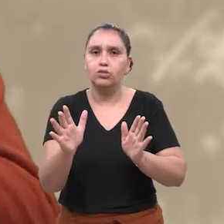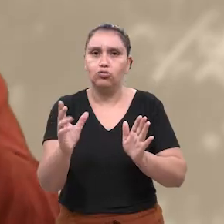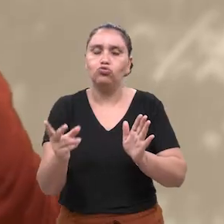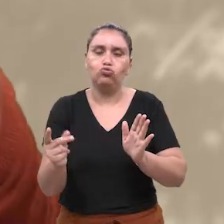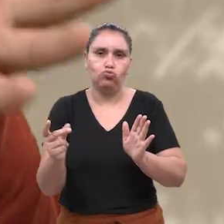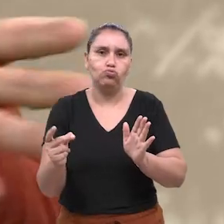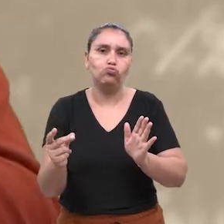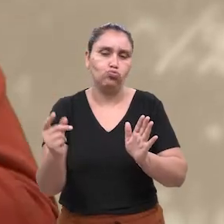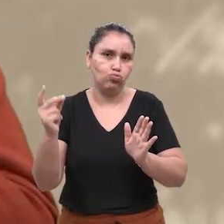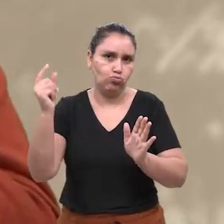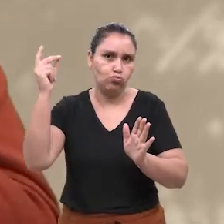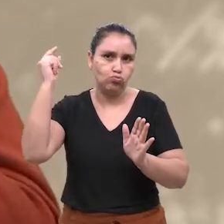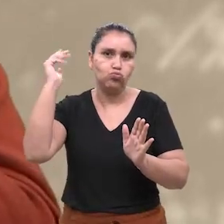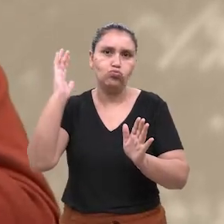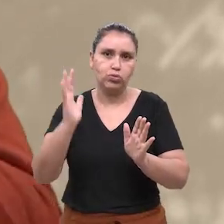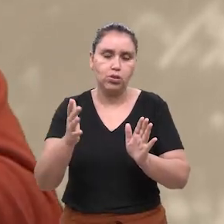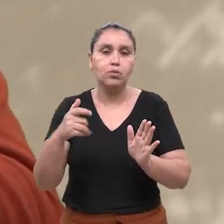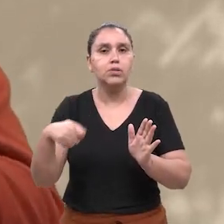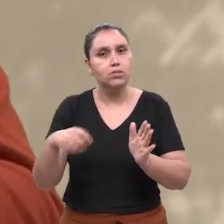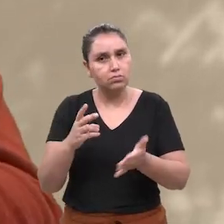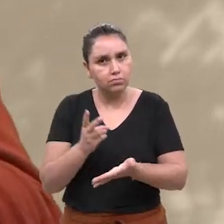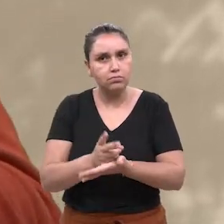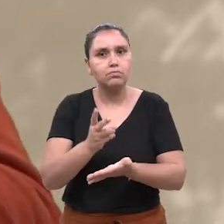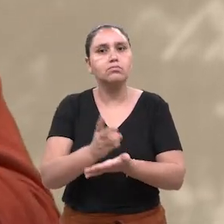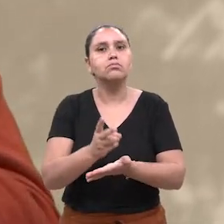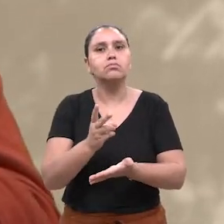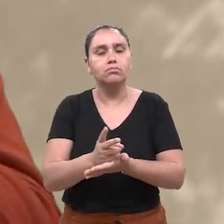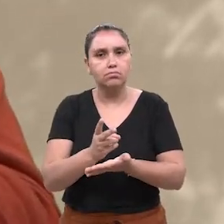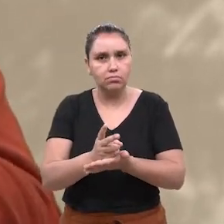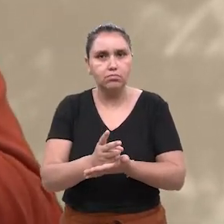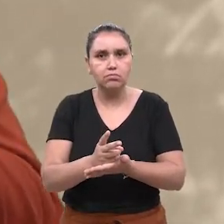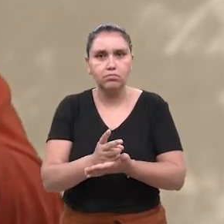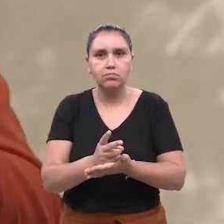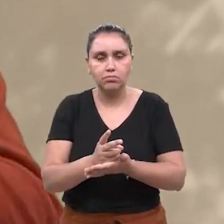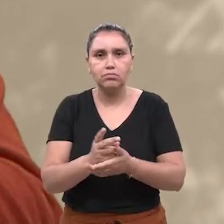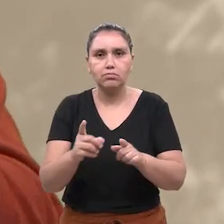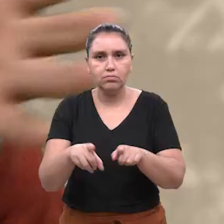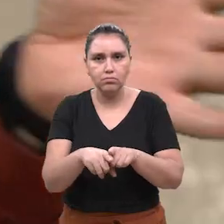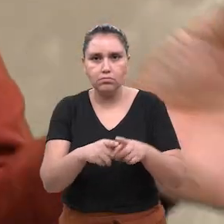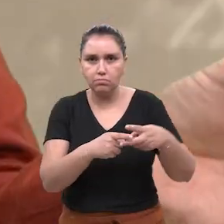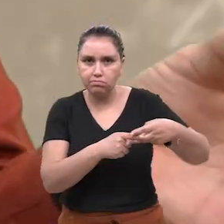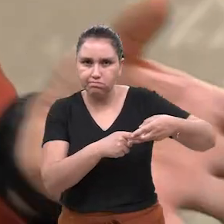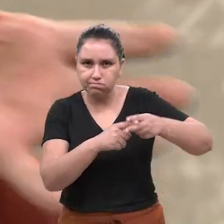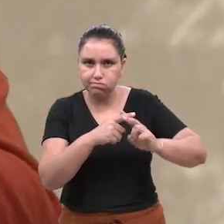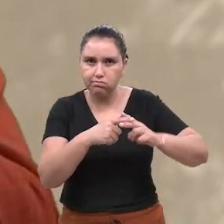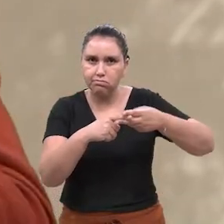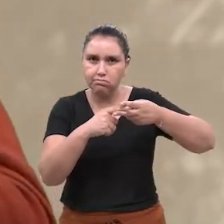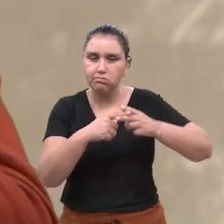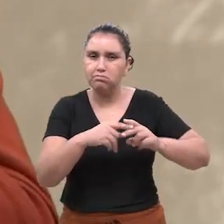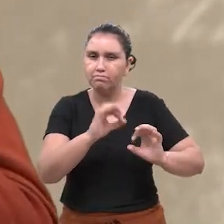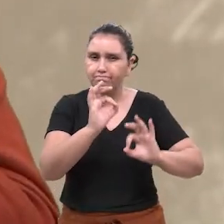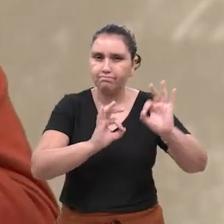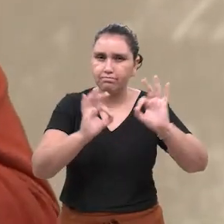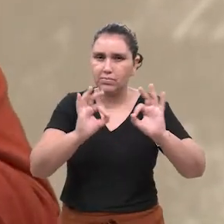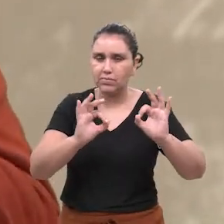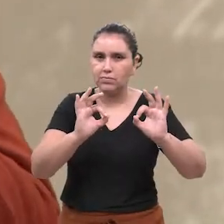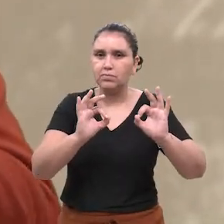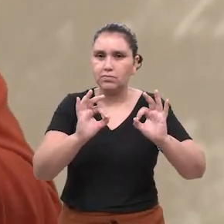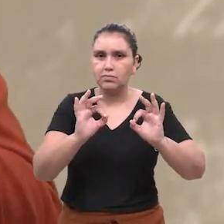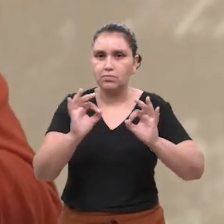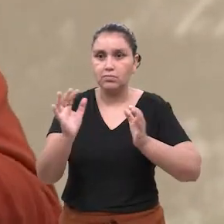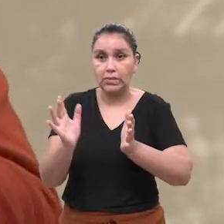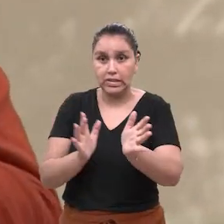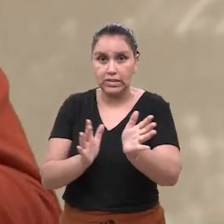de Vereador há bastante tempo atrás, mas nós tínhamos que dar continuidade às reformas e preservar